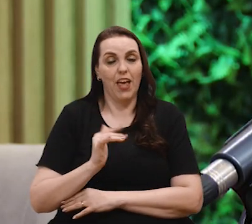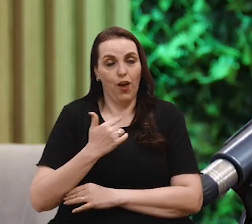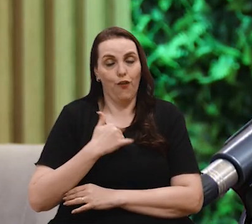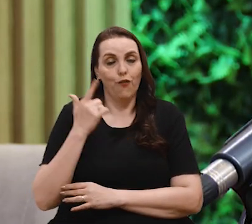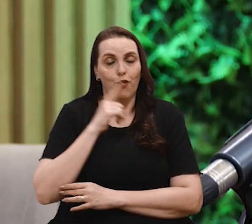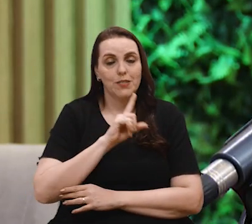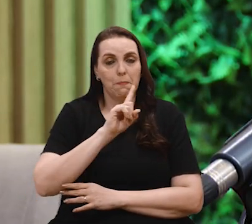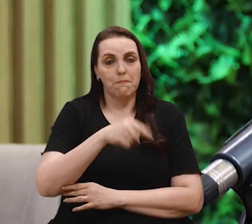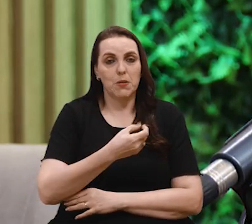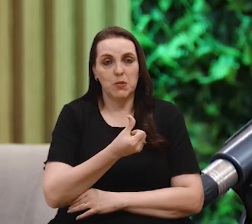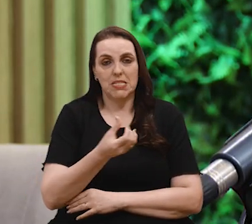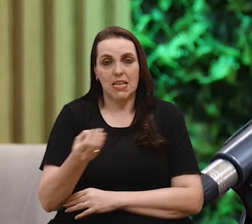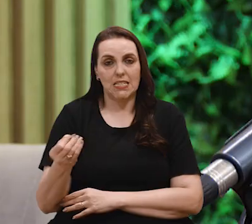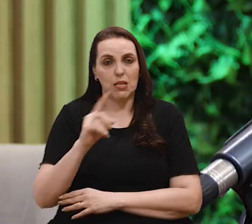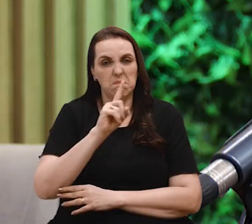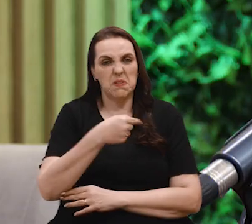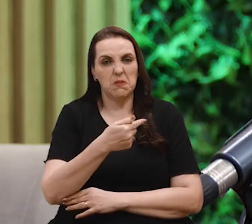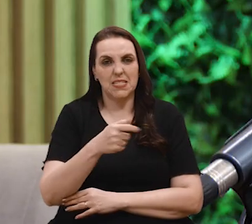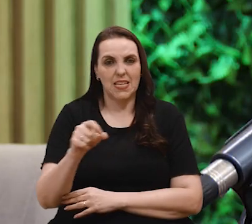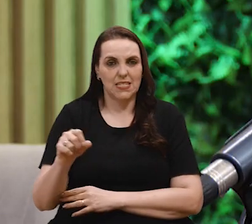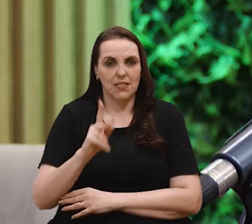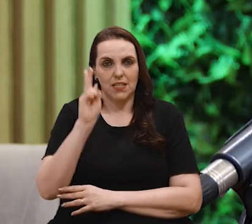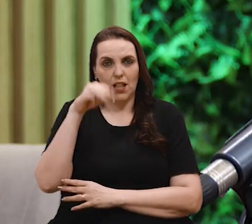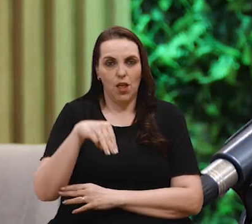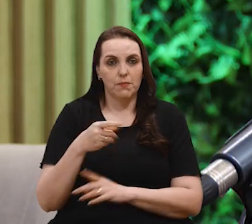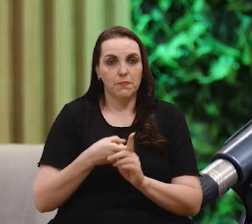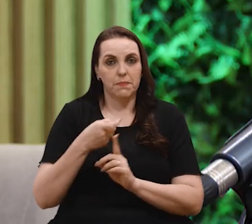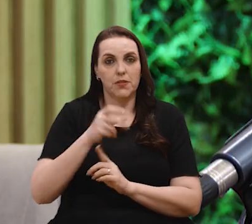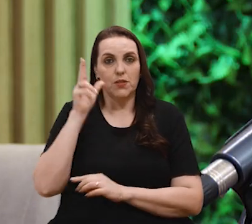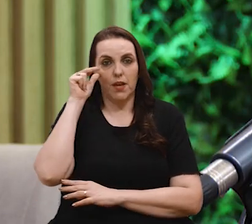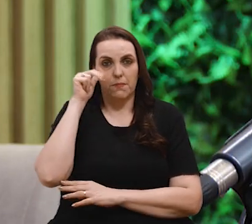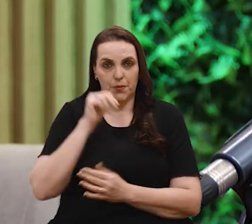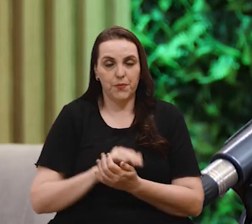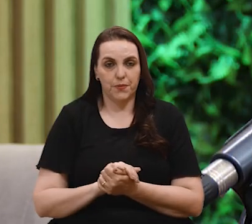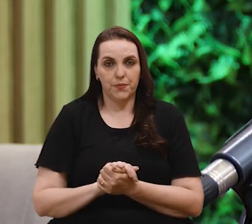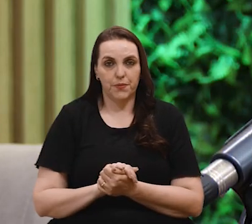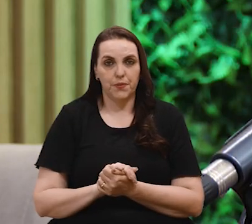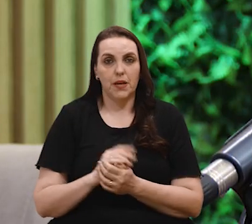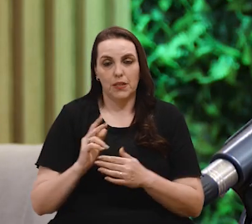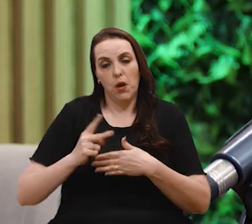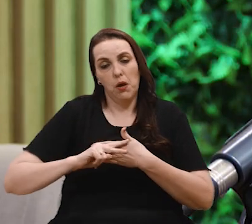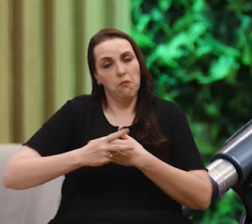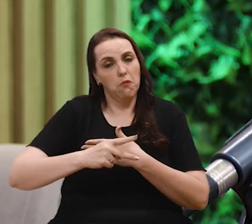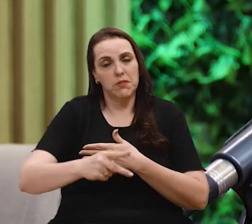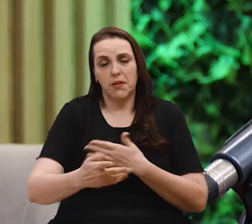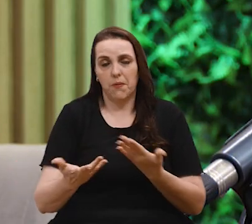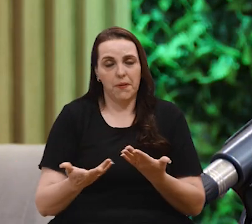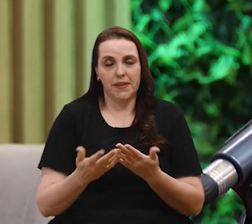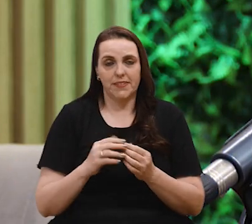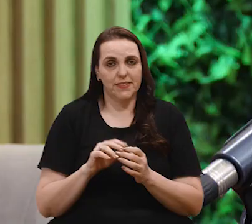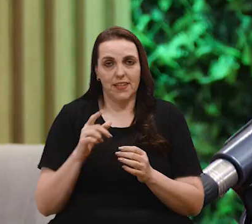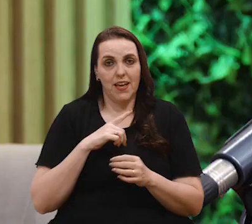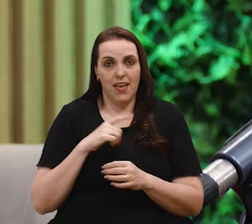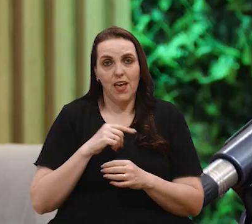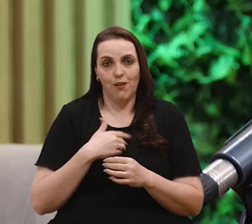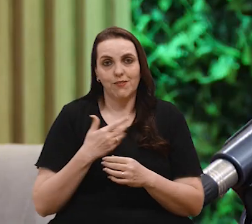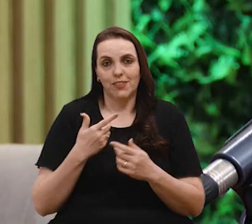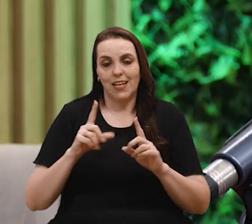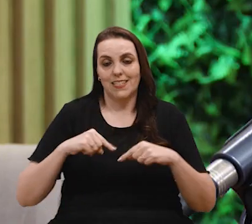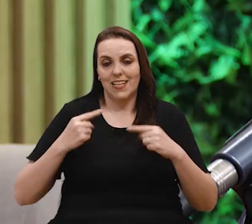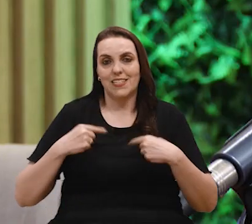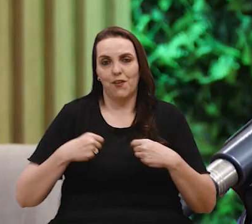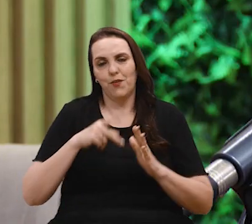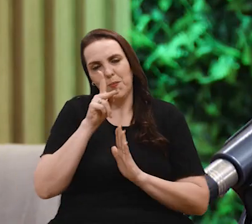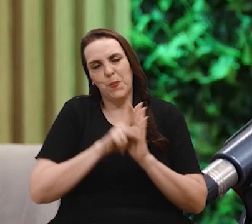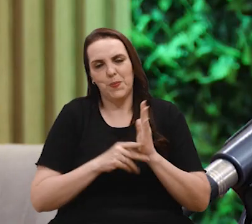chegar a 1.600 quilômetros, 1.700 quilômetros nesse mês de abril. Então, foi uma consequência, essa questão do Strava, em virtude de eu estar com o